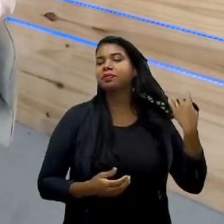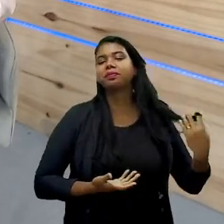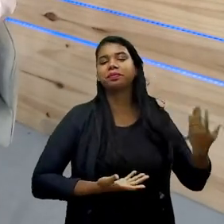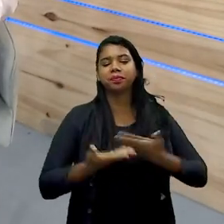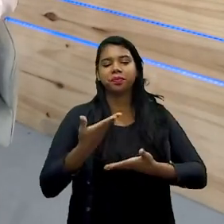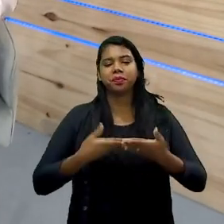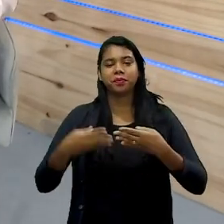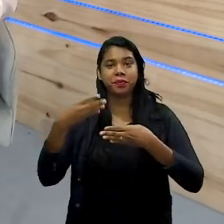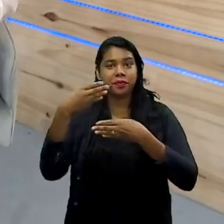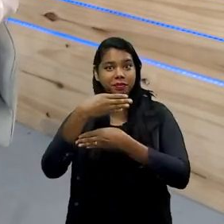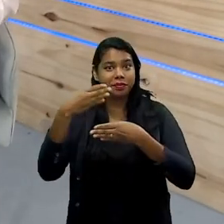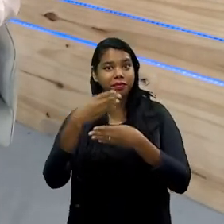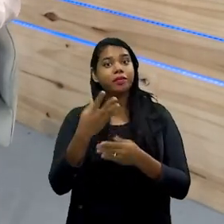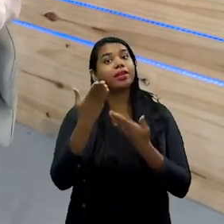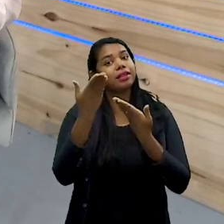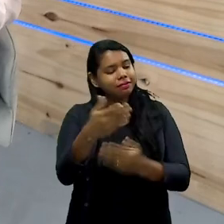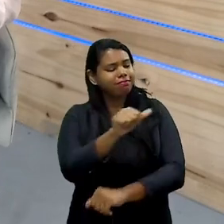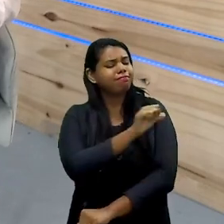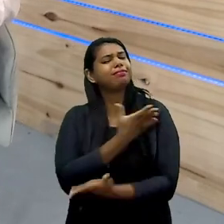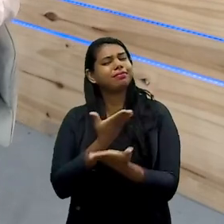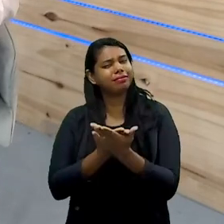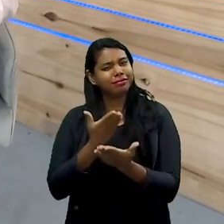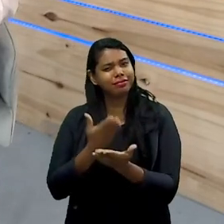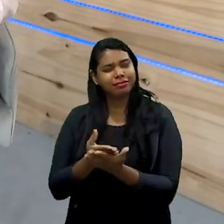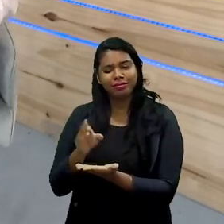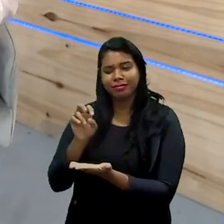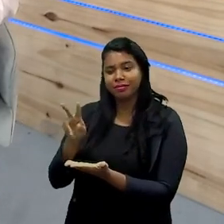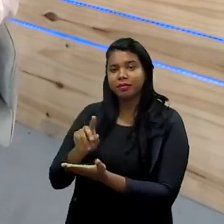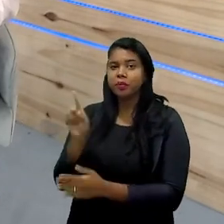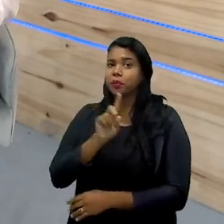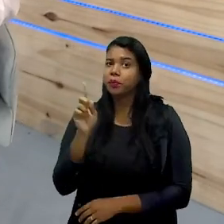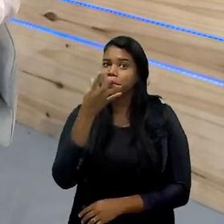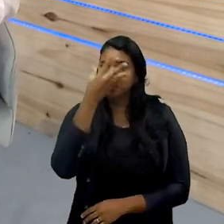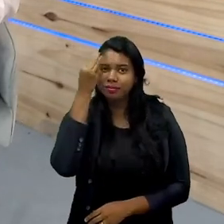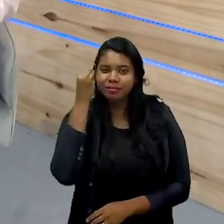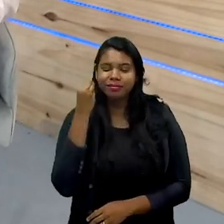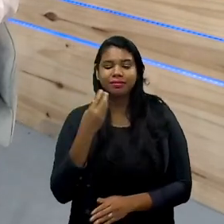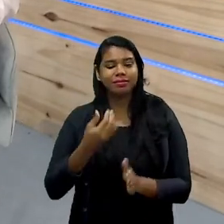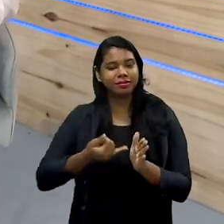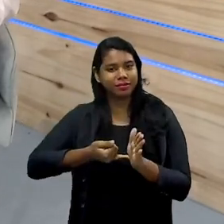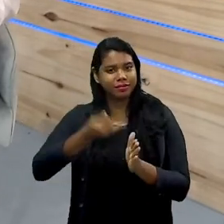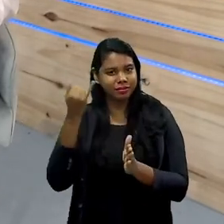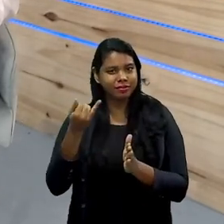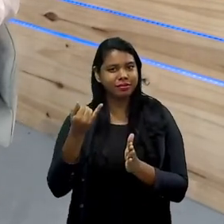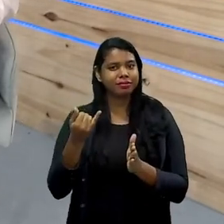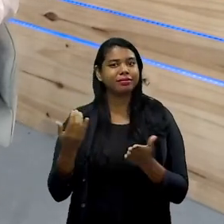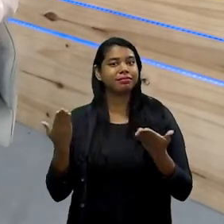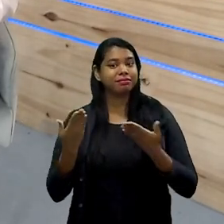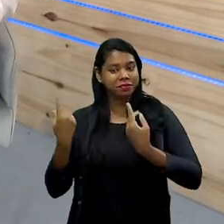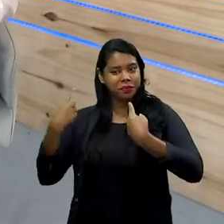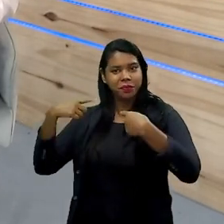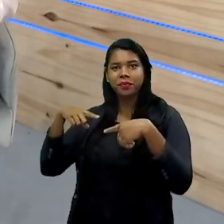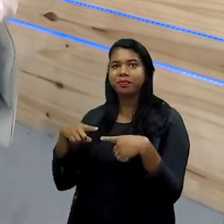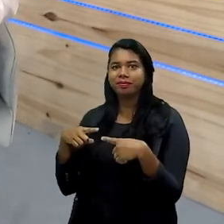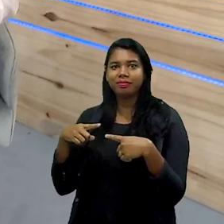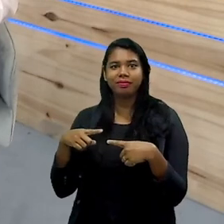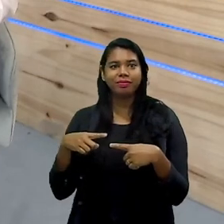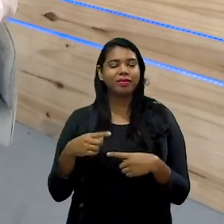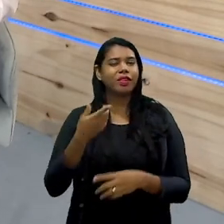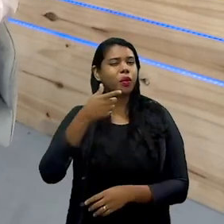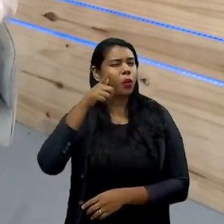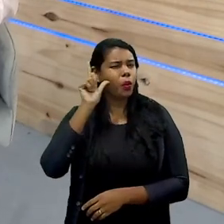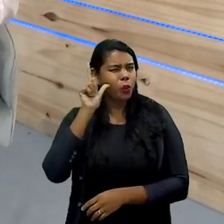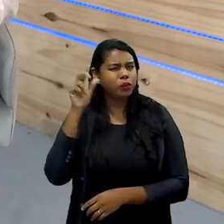com o Sebrae. Você, alunos da ETEPAC, não esqueça aí de se inscrever no nosso desafio, né? Foi lançado